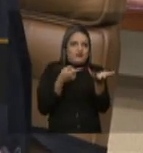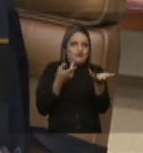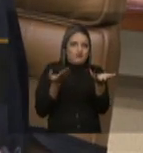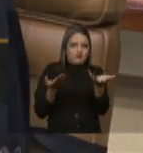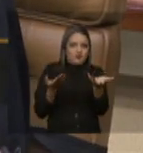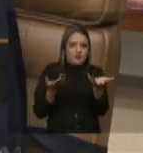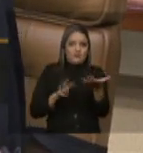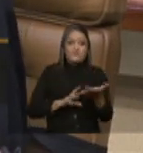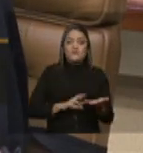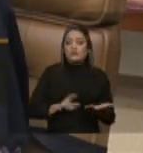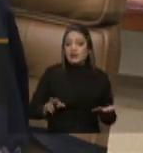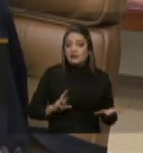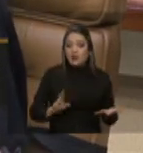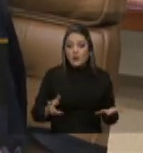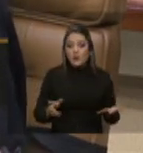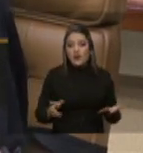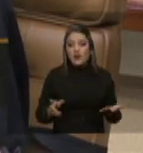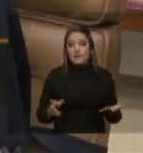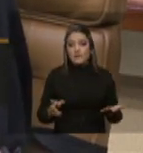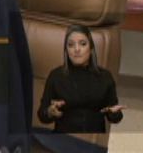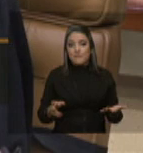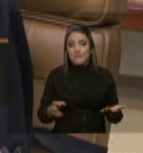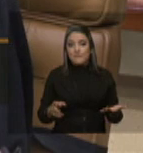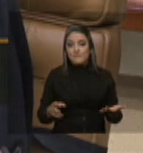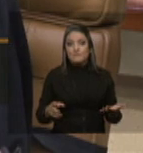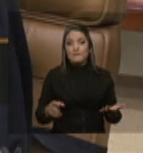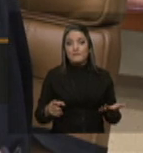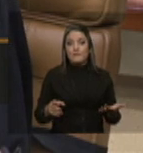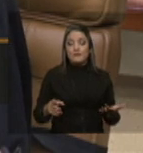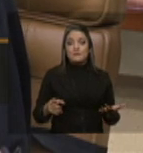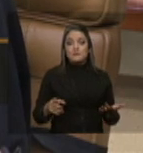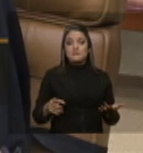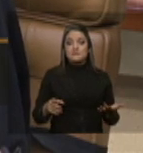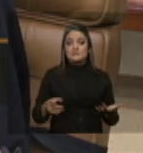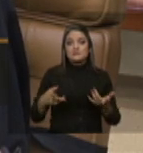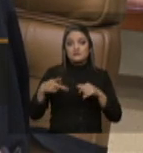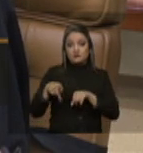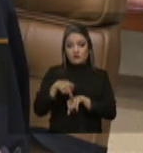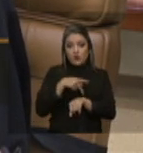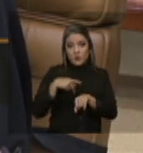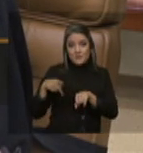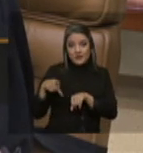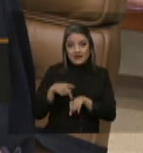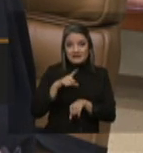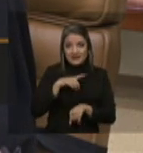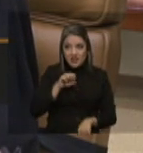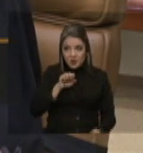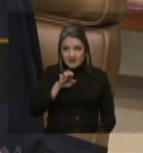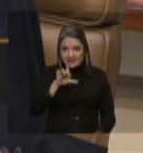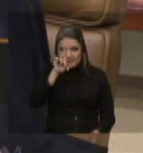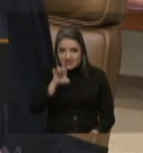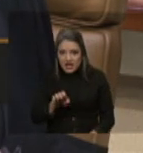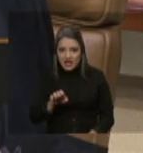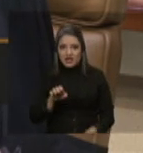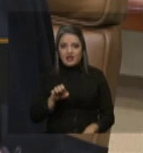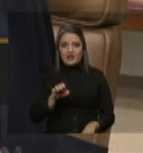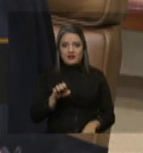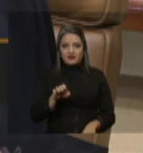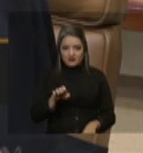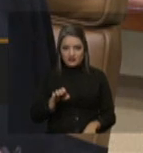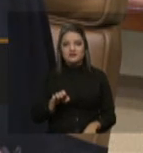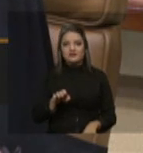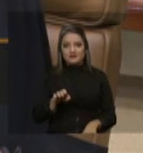no qual a uma série que também é um conceito que hoje está sem redefinido juridicamente porque sério no lugar